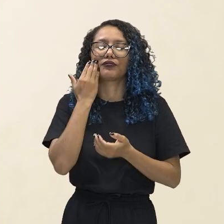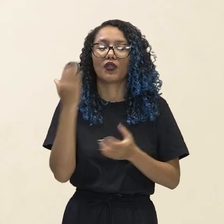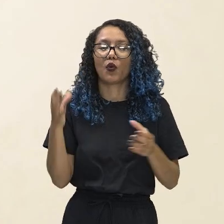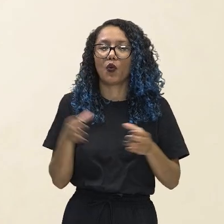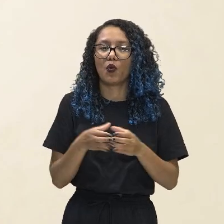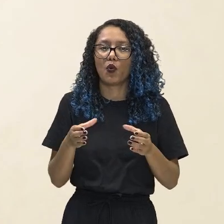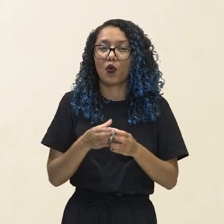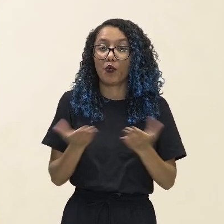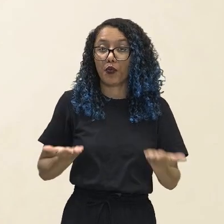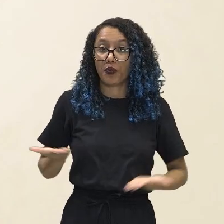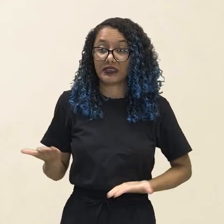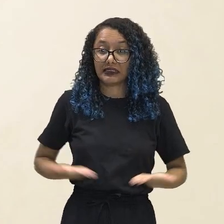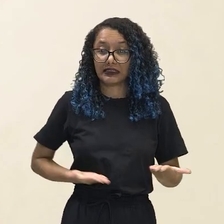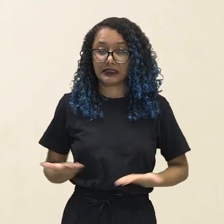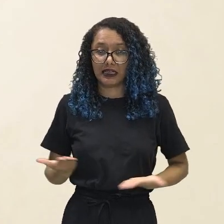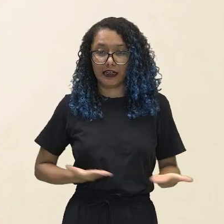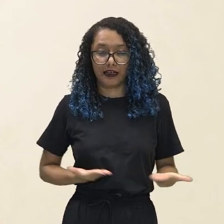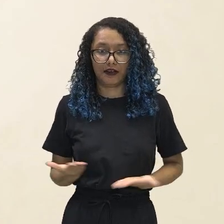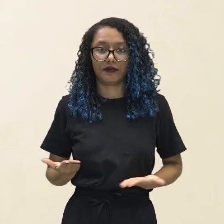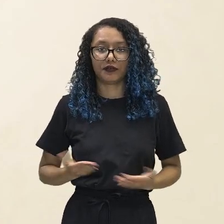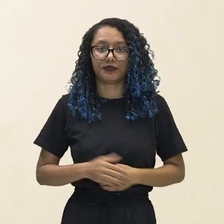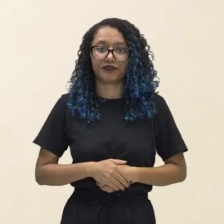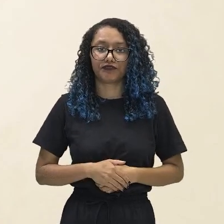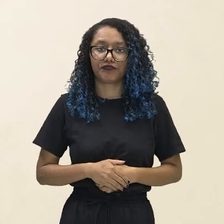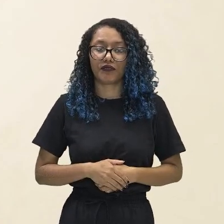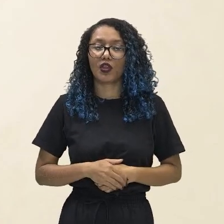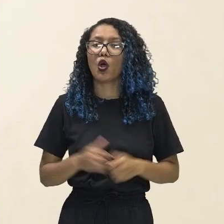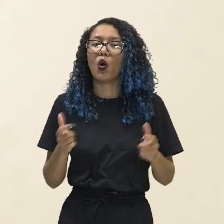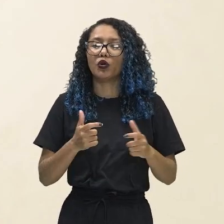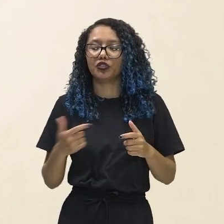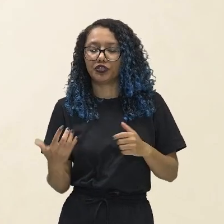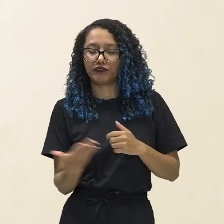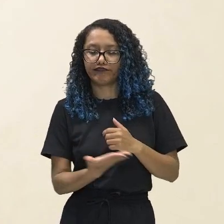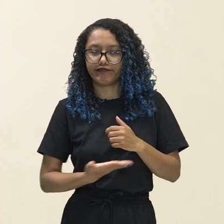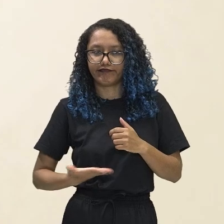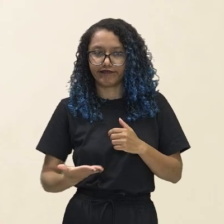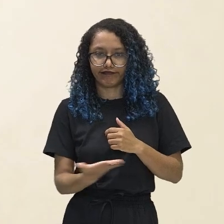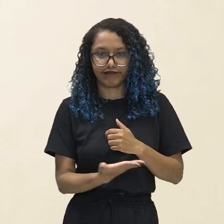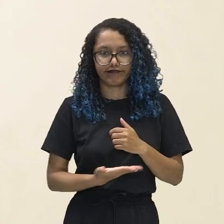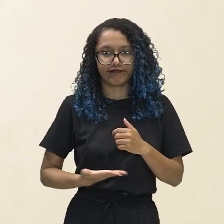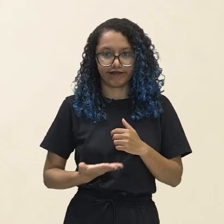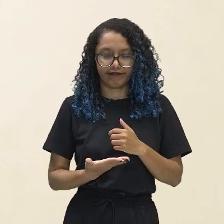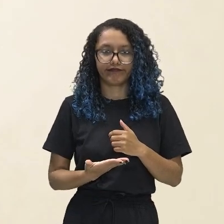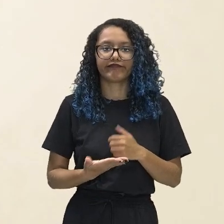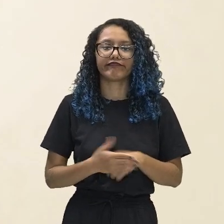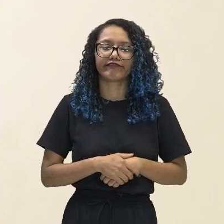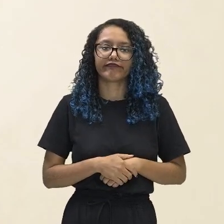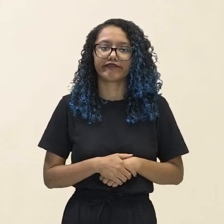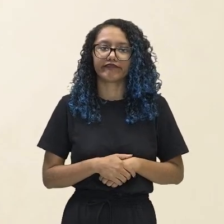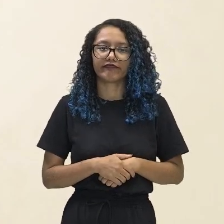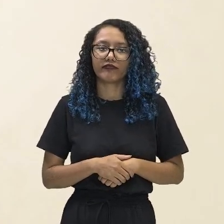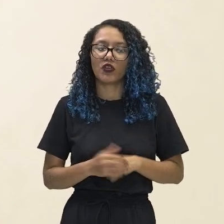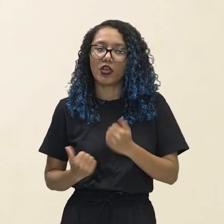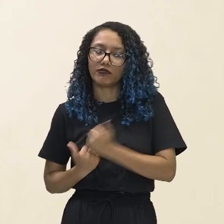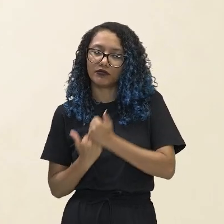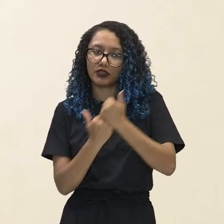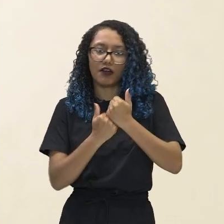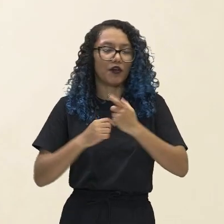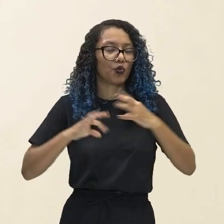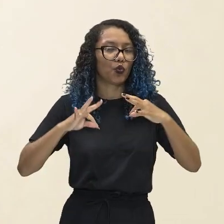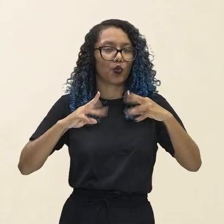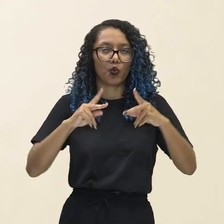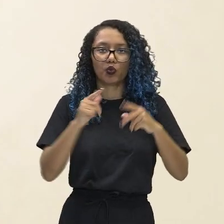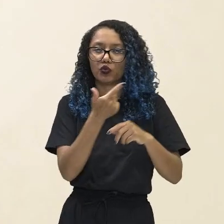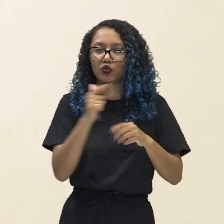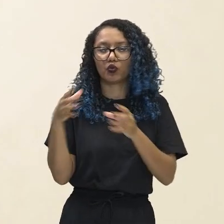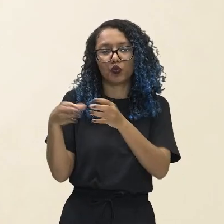Que estavam ali na base da pirâmide social, que sustentavam basicamente toda a sociedade através do seu trabalho. Vamos lá.